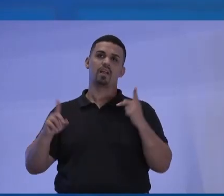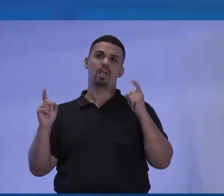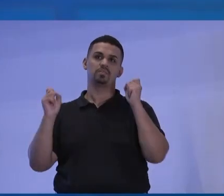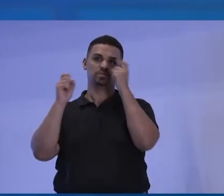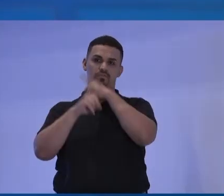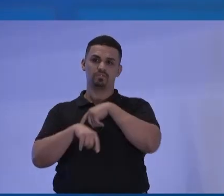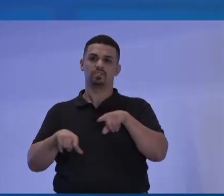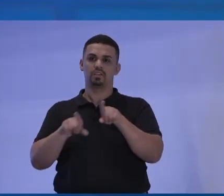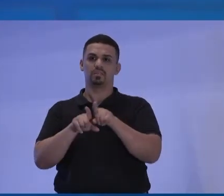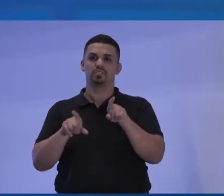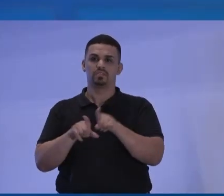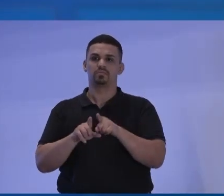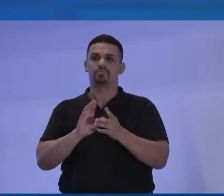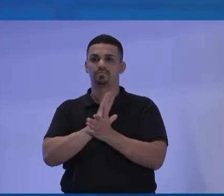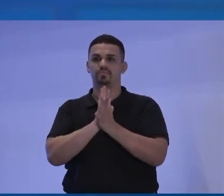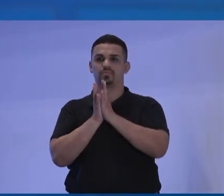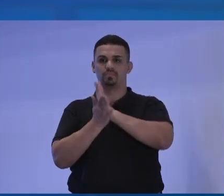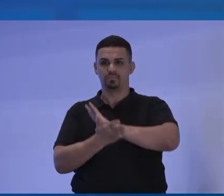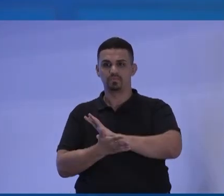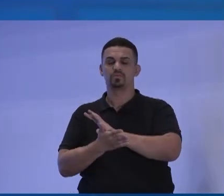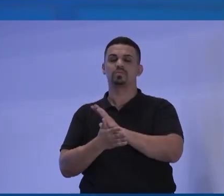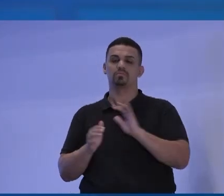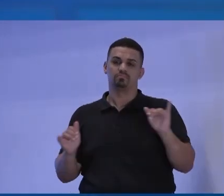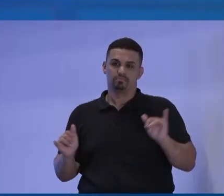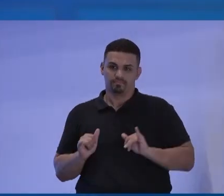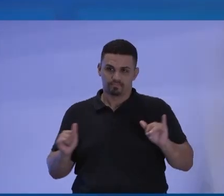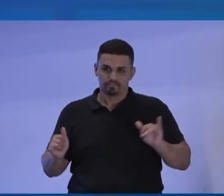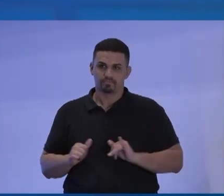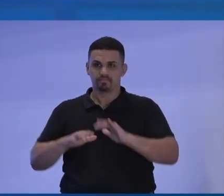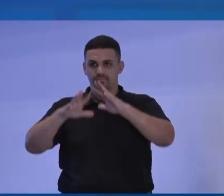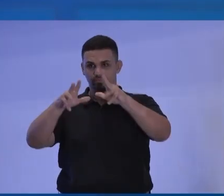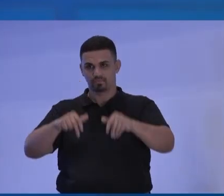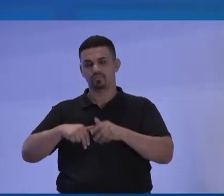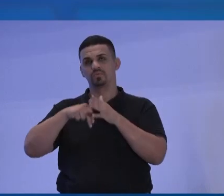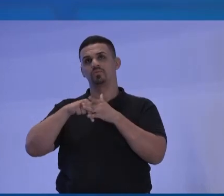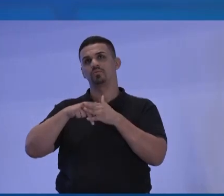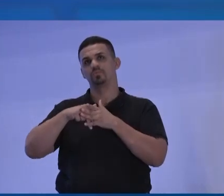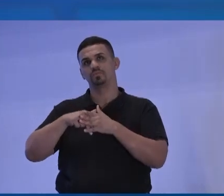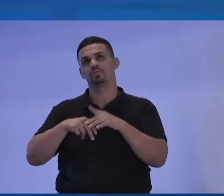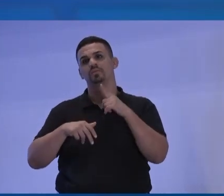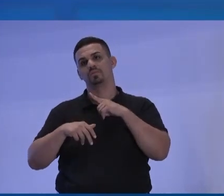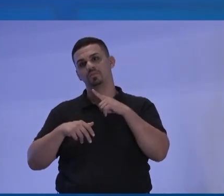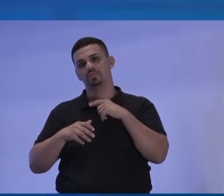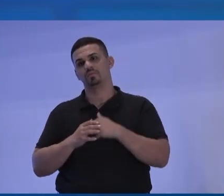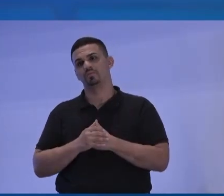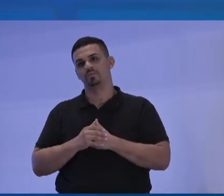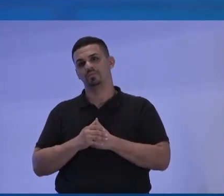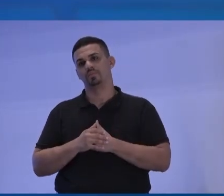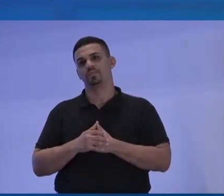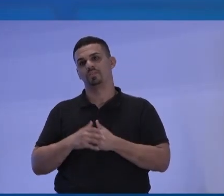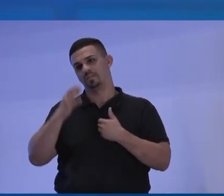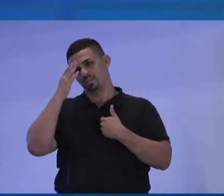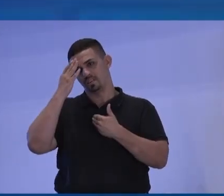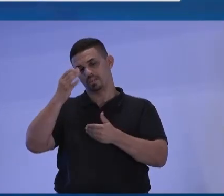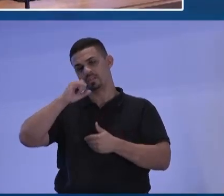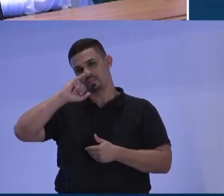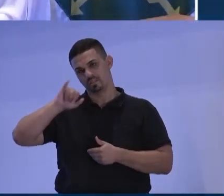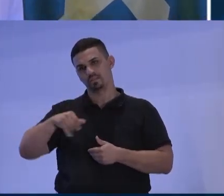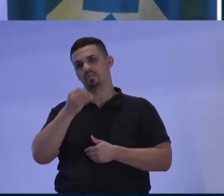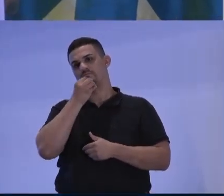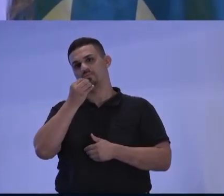e dos preconceitos sofridos por todos os pacientes de hanseníase. Eu agradeço a